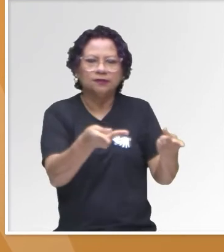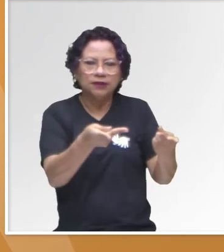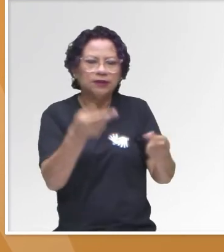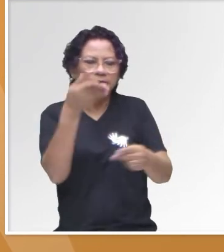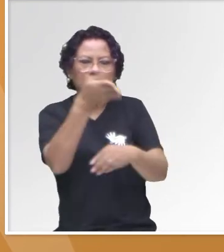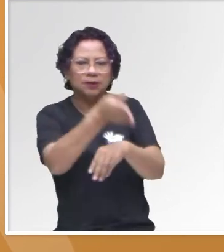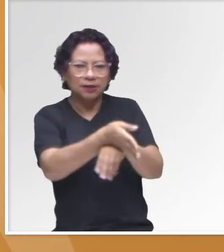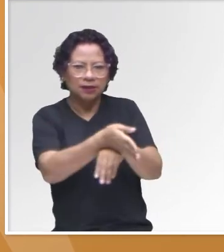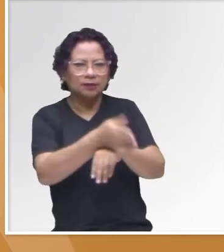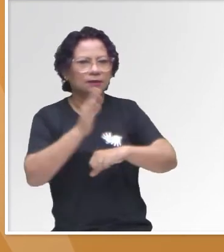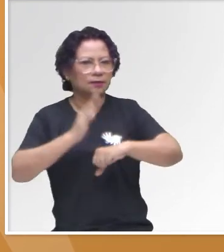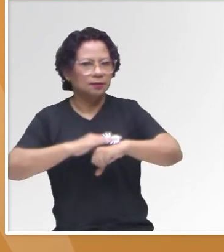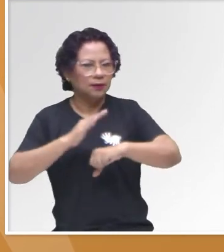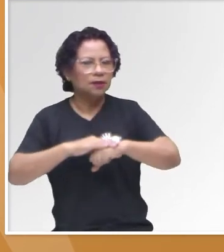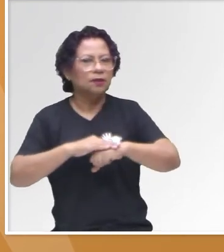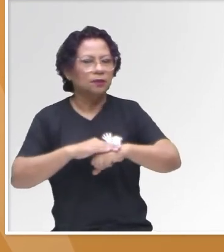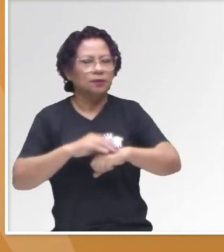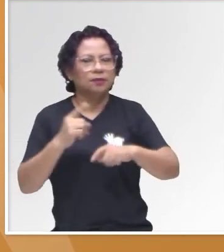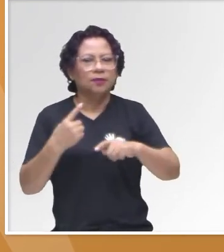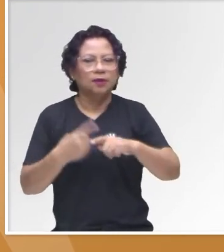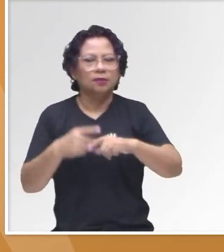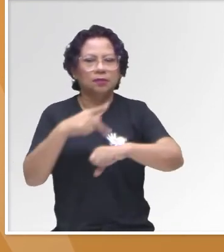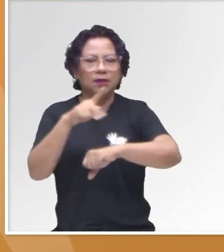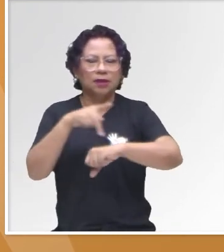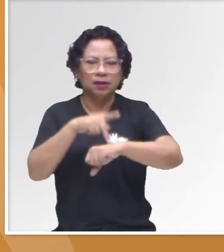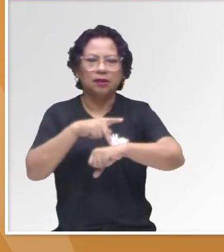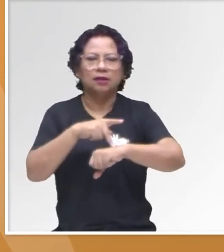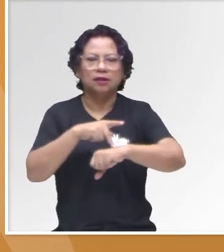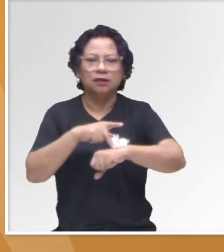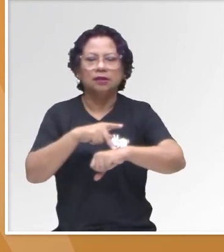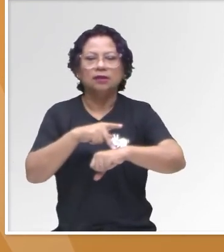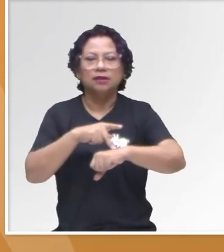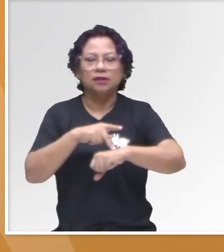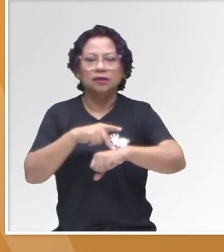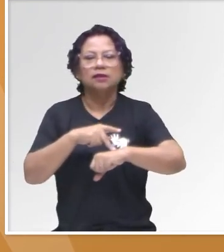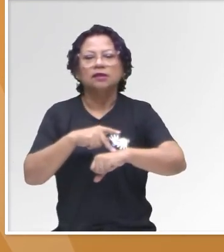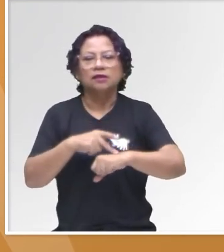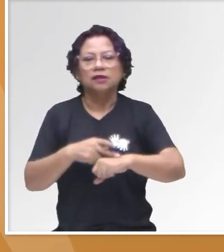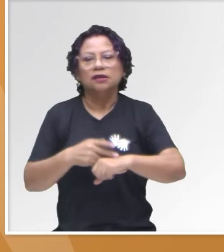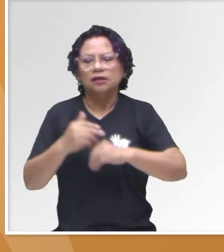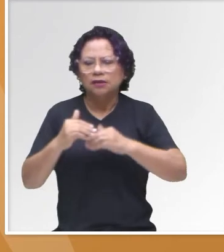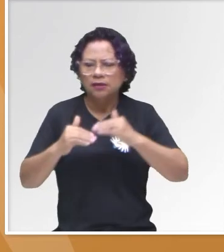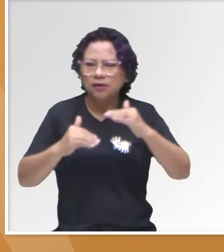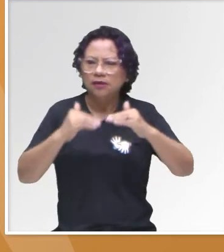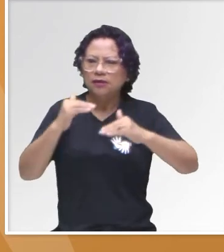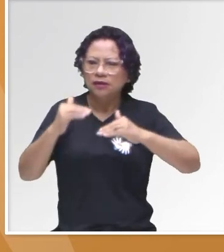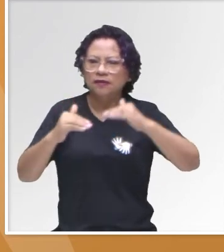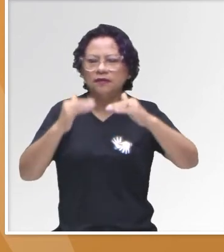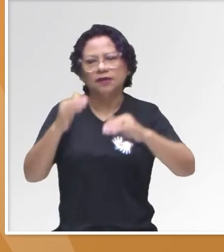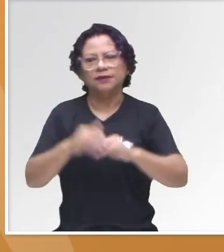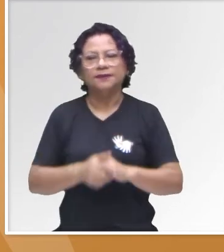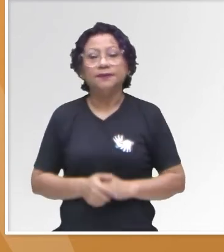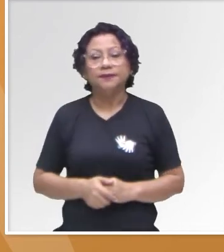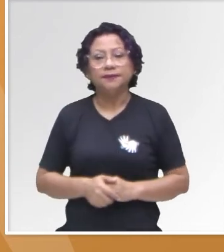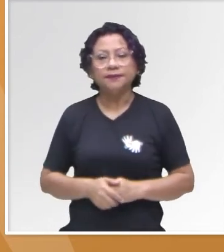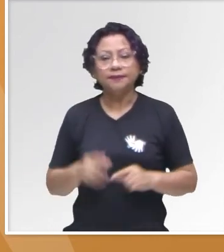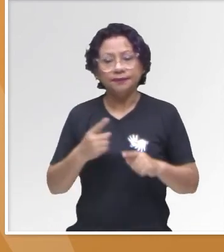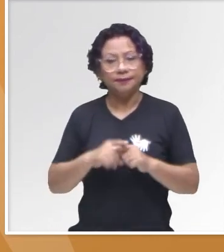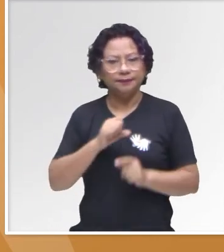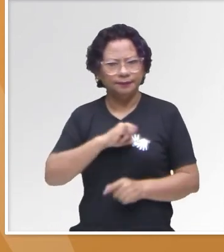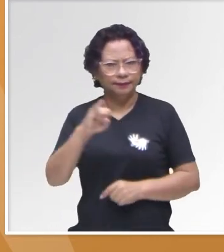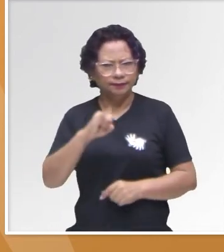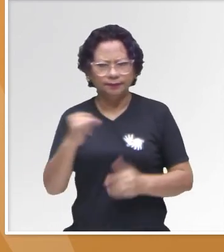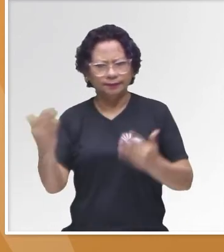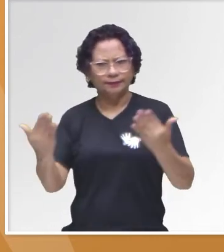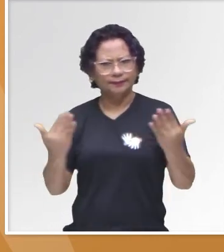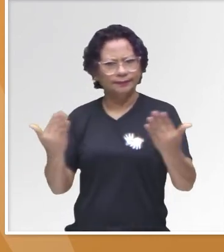infraestrutura muito melhor, um país emergente, principalmente se você for fazer o comparativo com um país que não